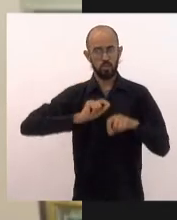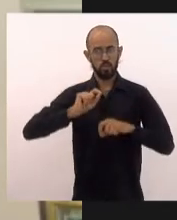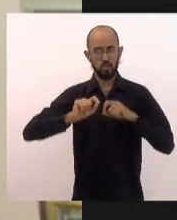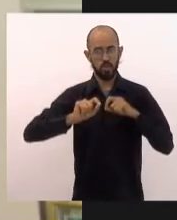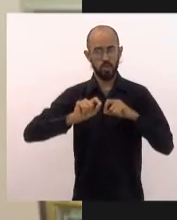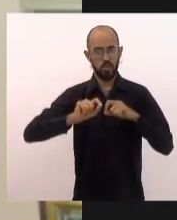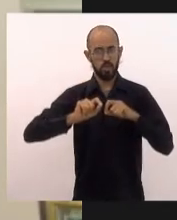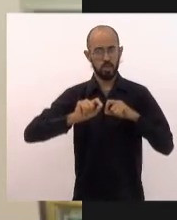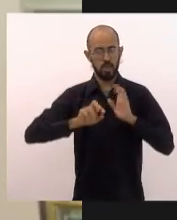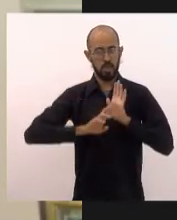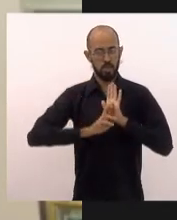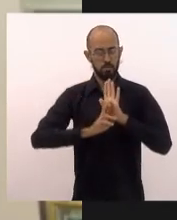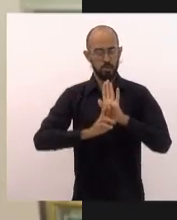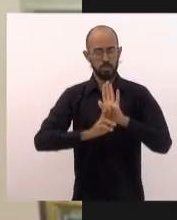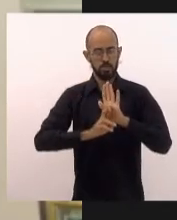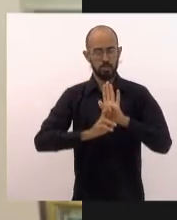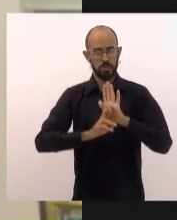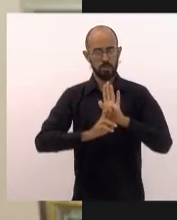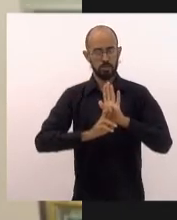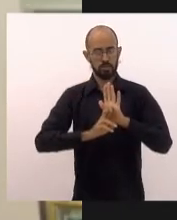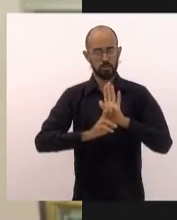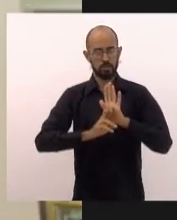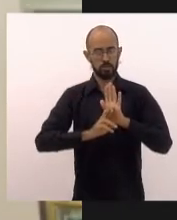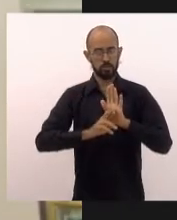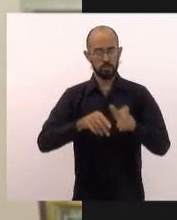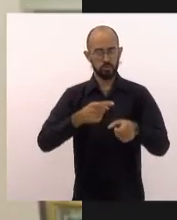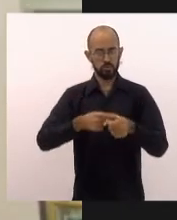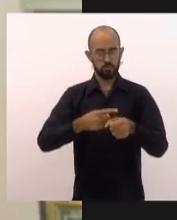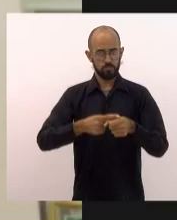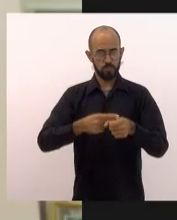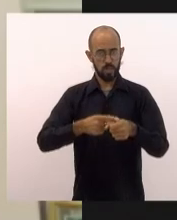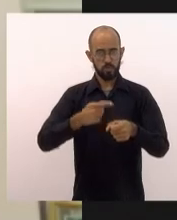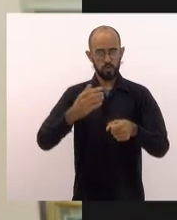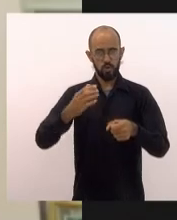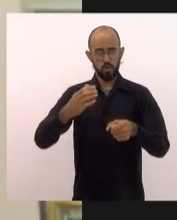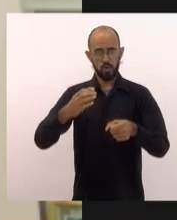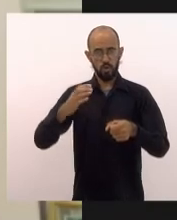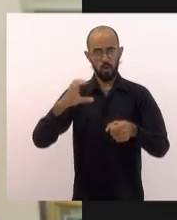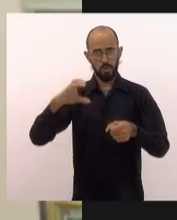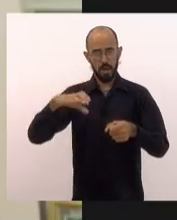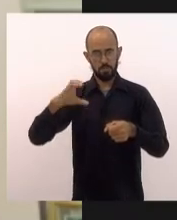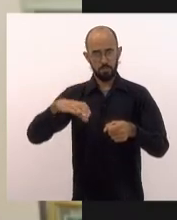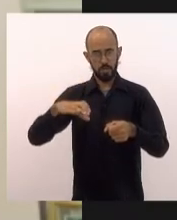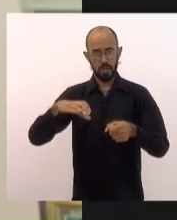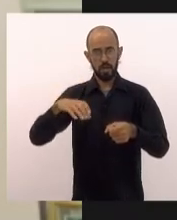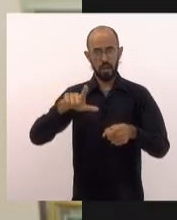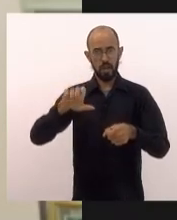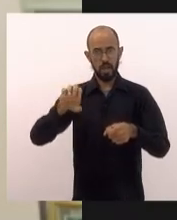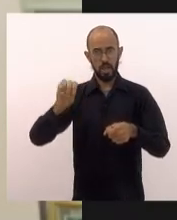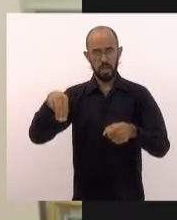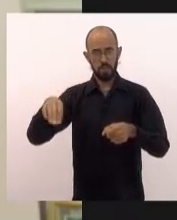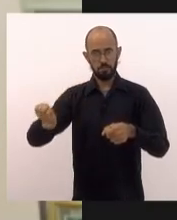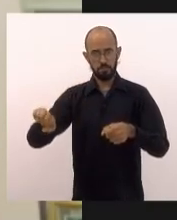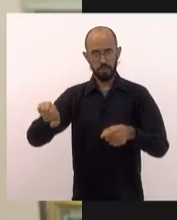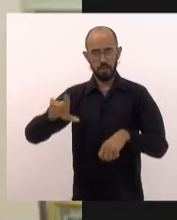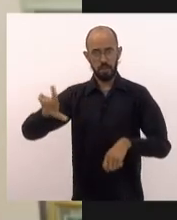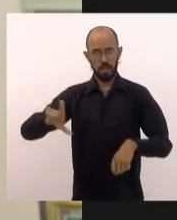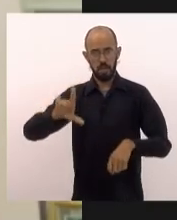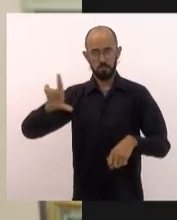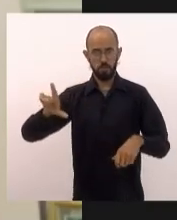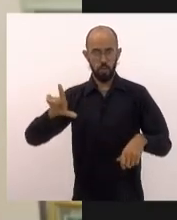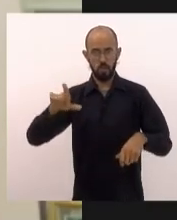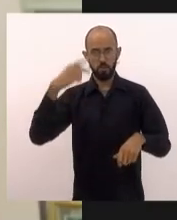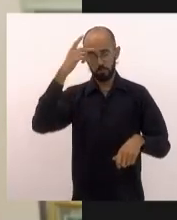representantes legítimos do bairro de Copacabana, adjacências, Leme, Arpoador, Leblon, pessoas de